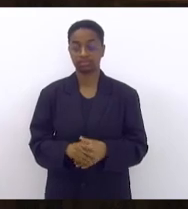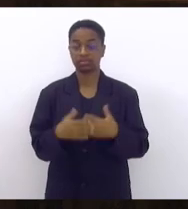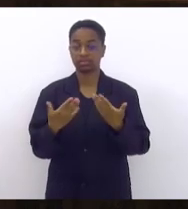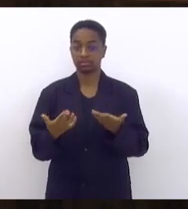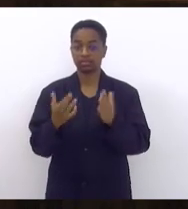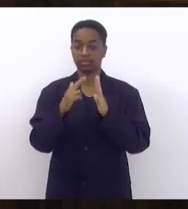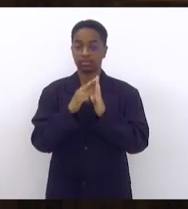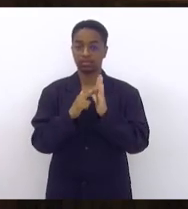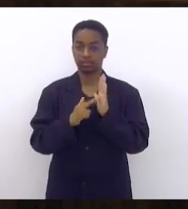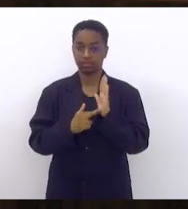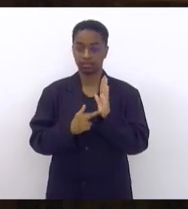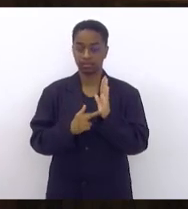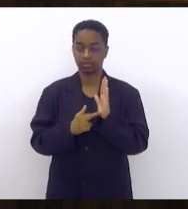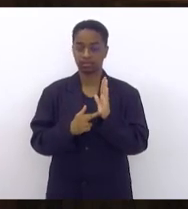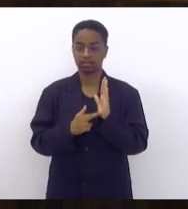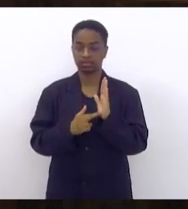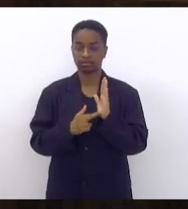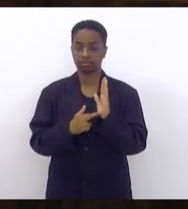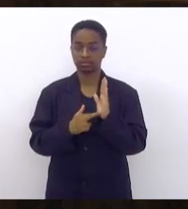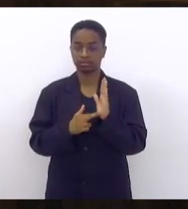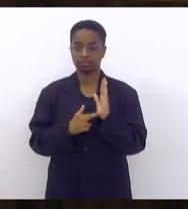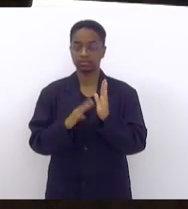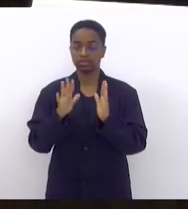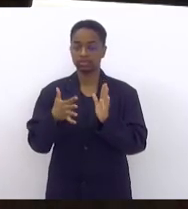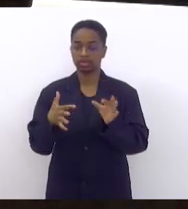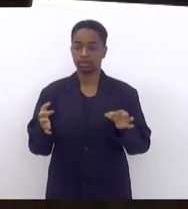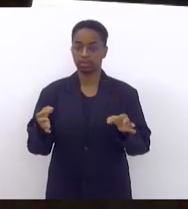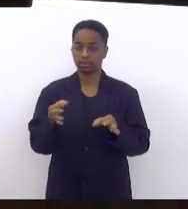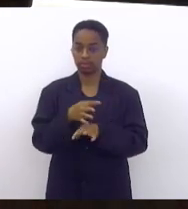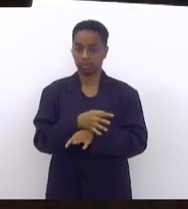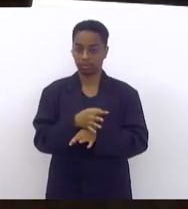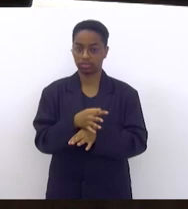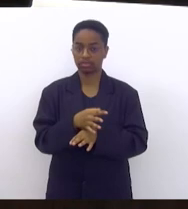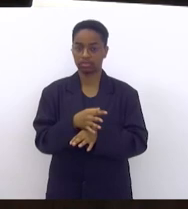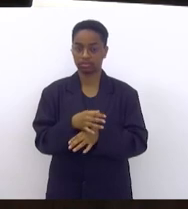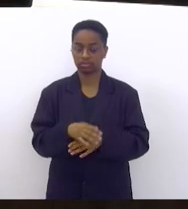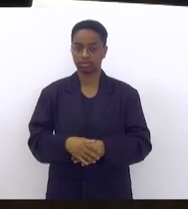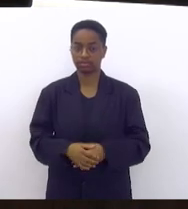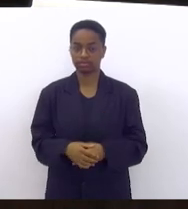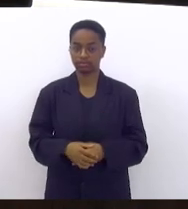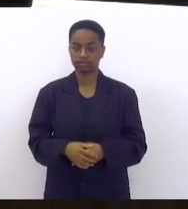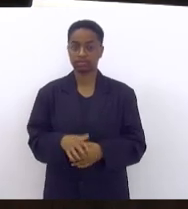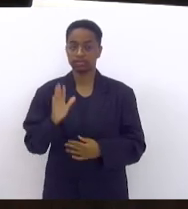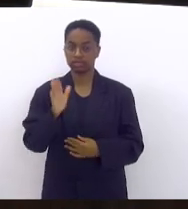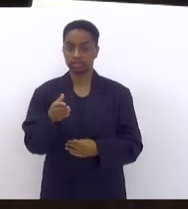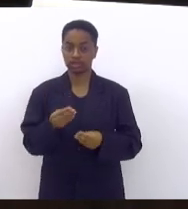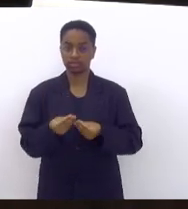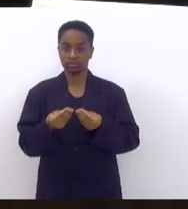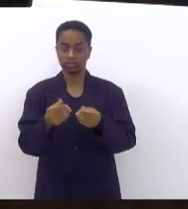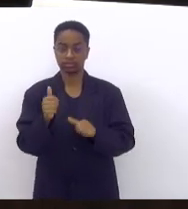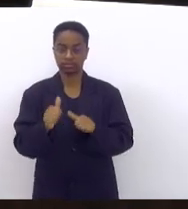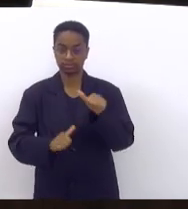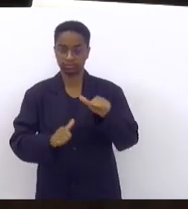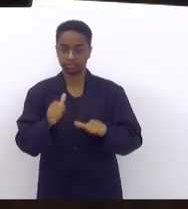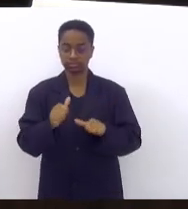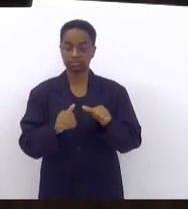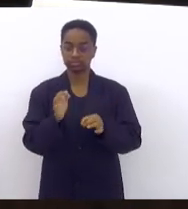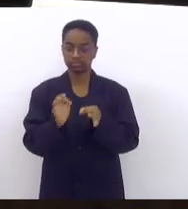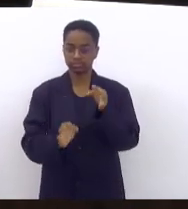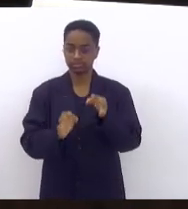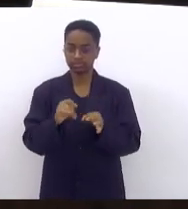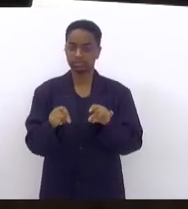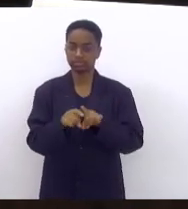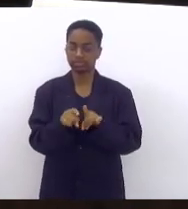regulamentação ela já está pronta, já está minutada, né, já foi para análise da jurídica, já foi para análise